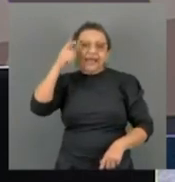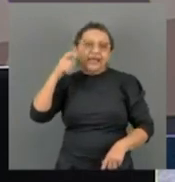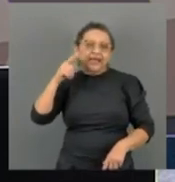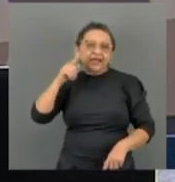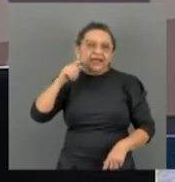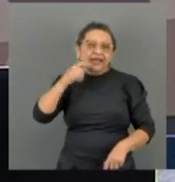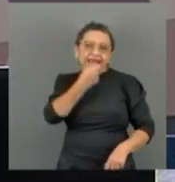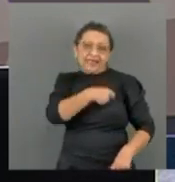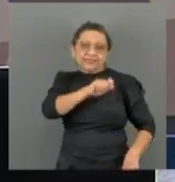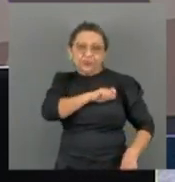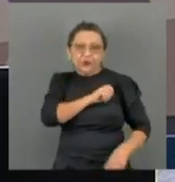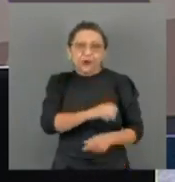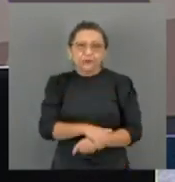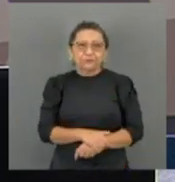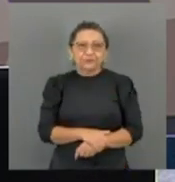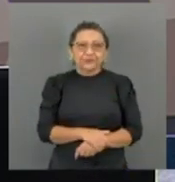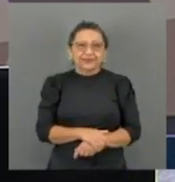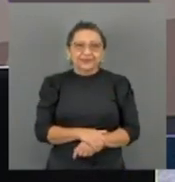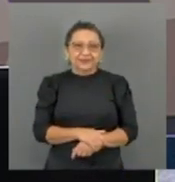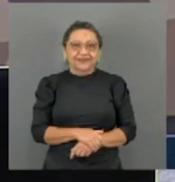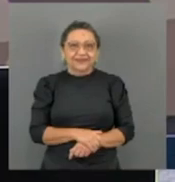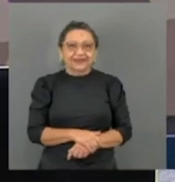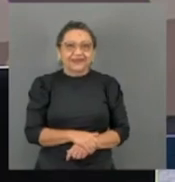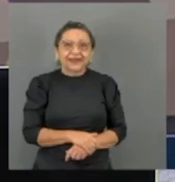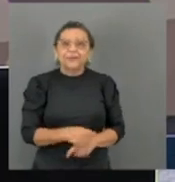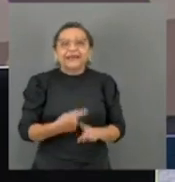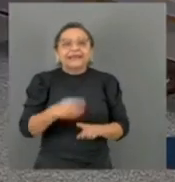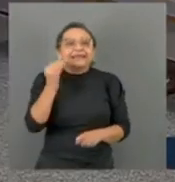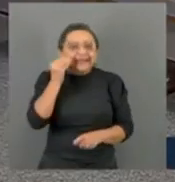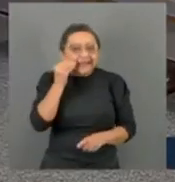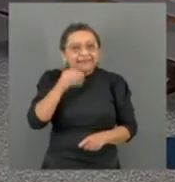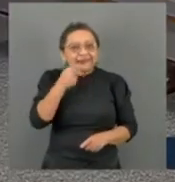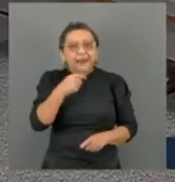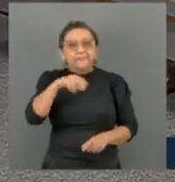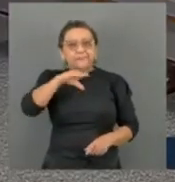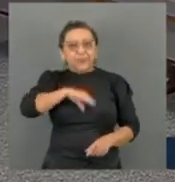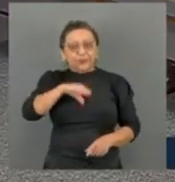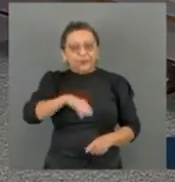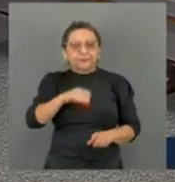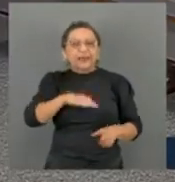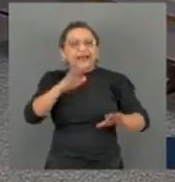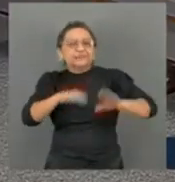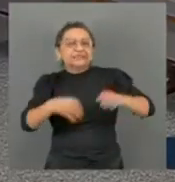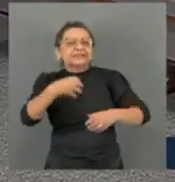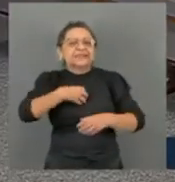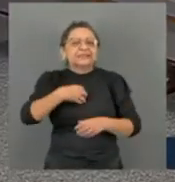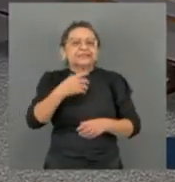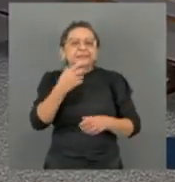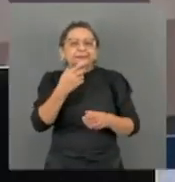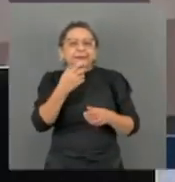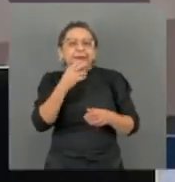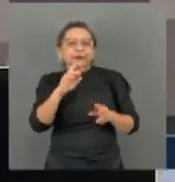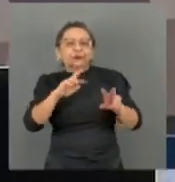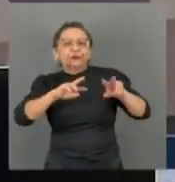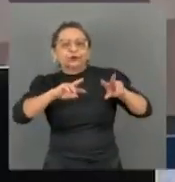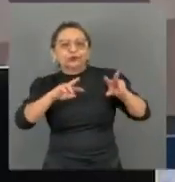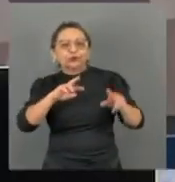Séculos. Tá indo bem, né? Obrigado. O menos possível que o... Às vezes sinto como criança, mas...